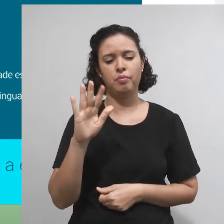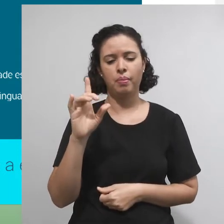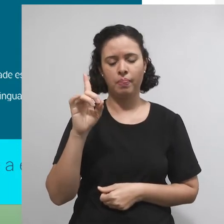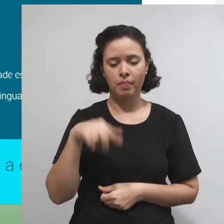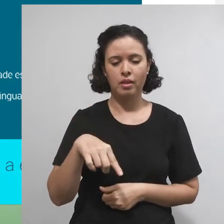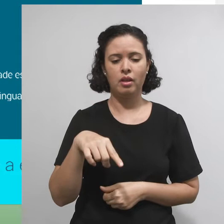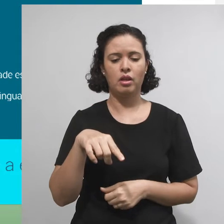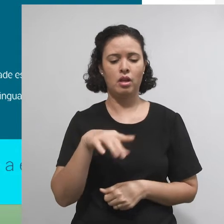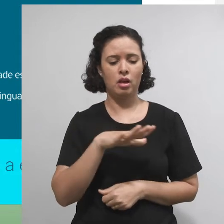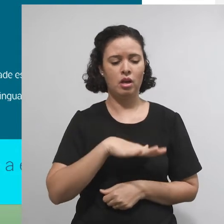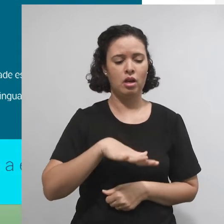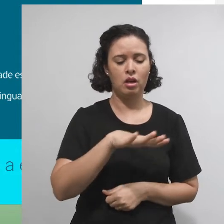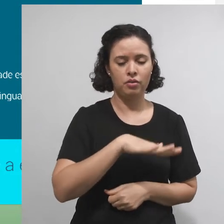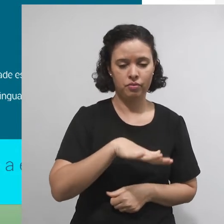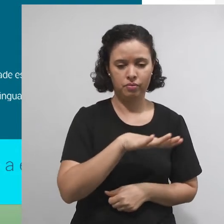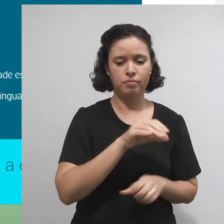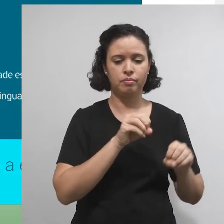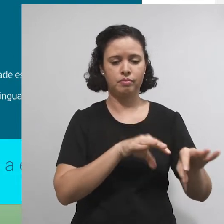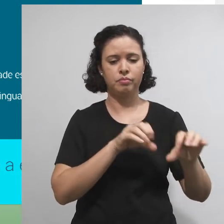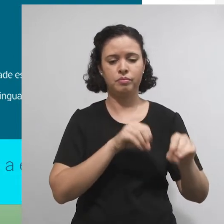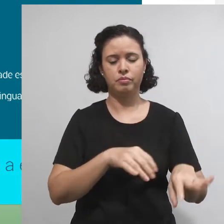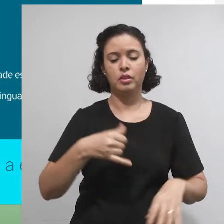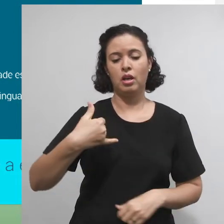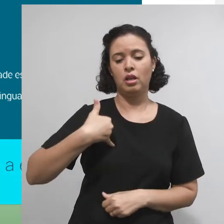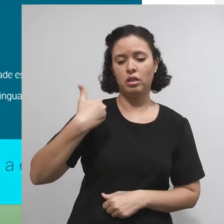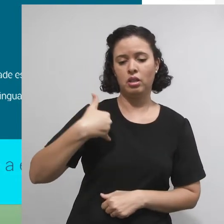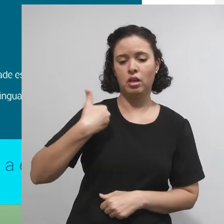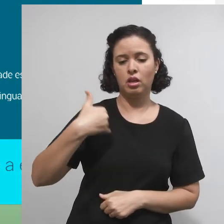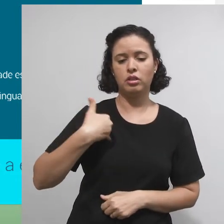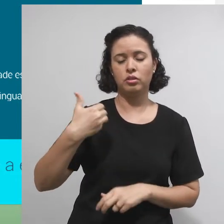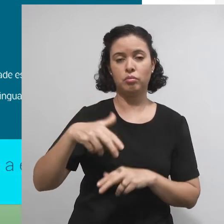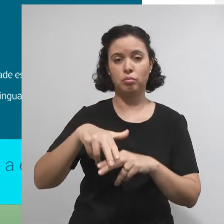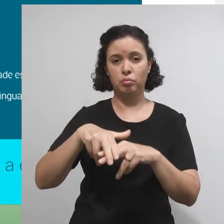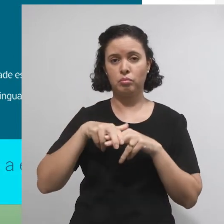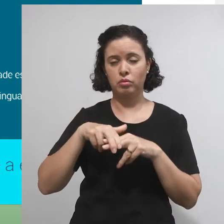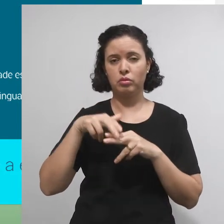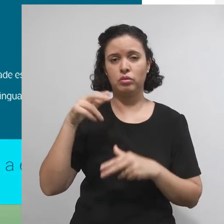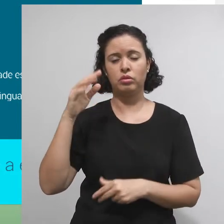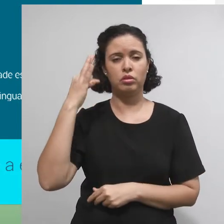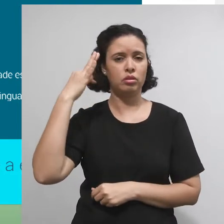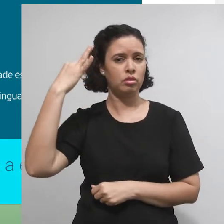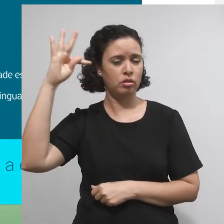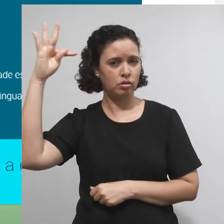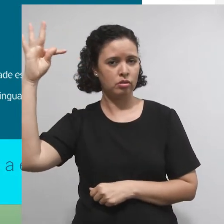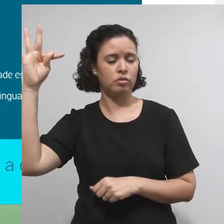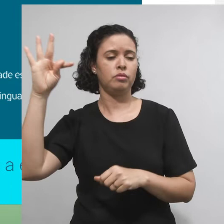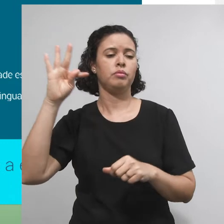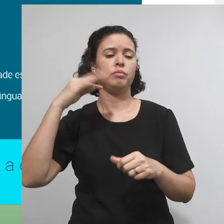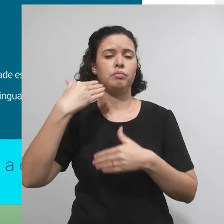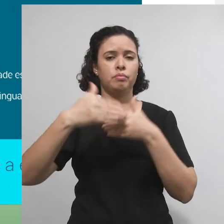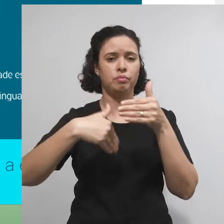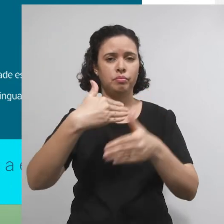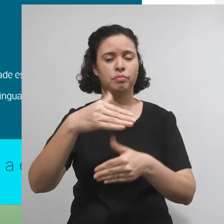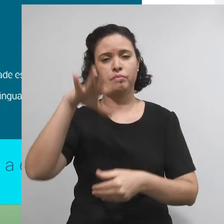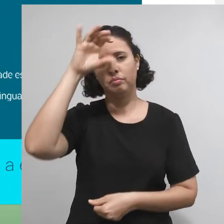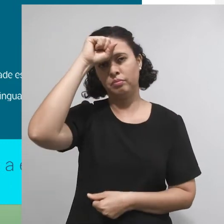fase do ensino, à idade. E aí, por isso, teorias do desenvolvimento e da aprendizagem são